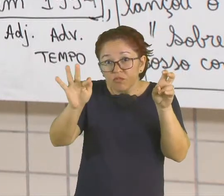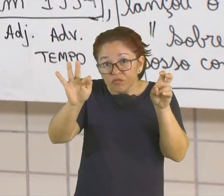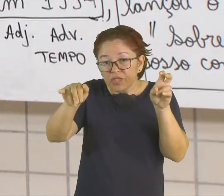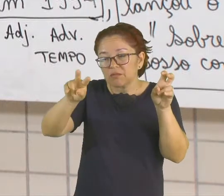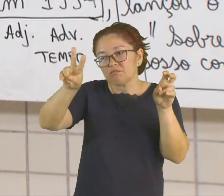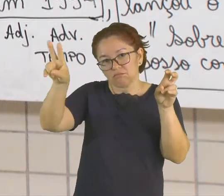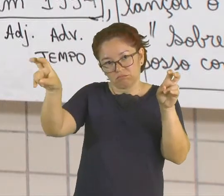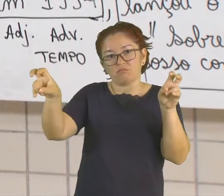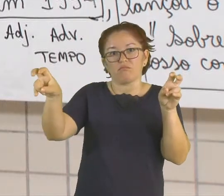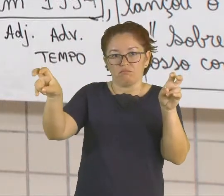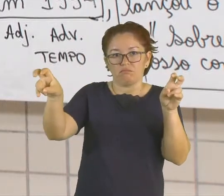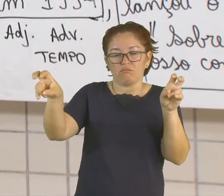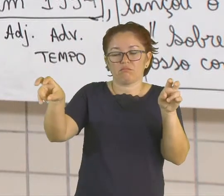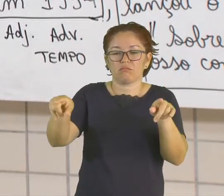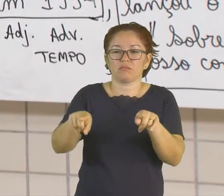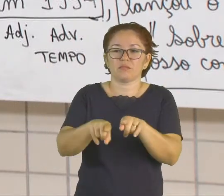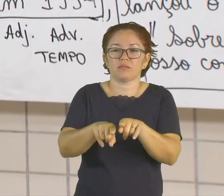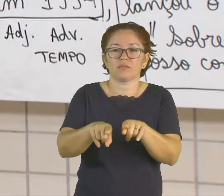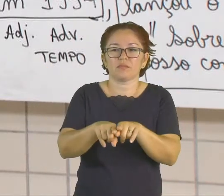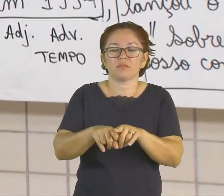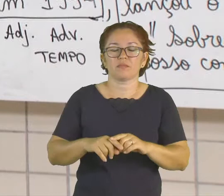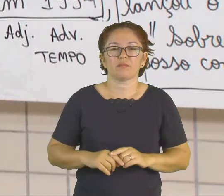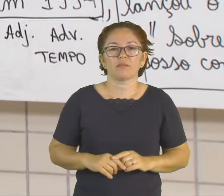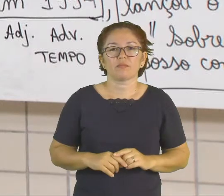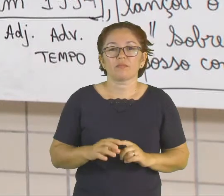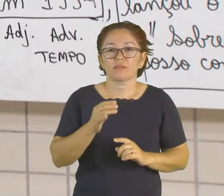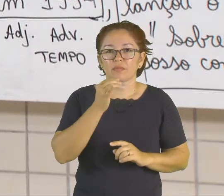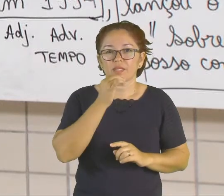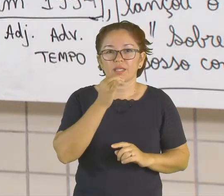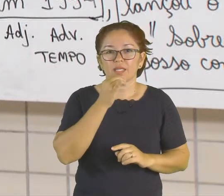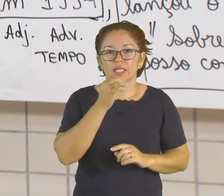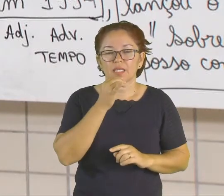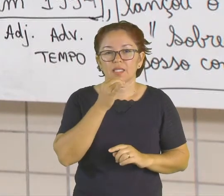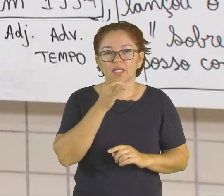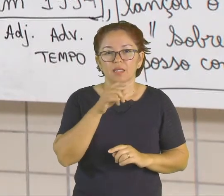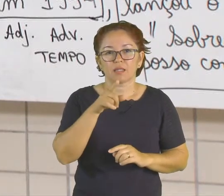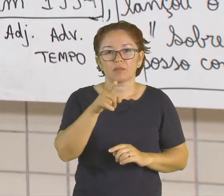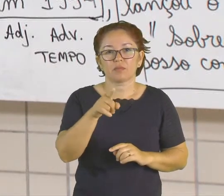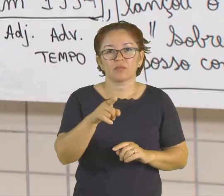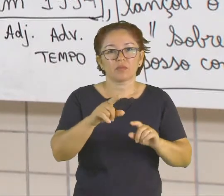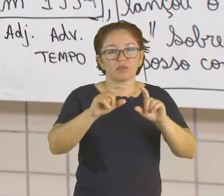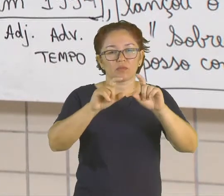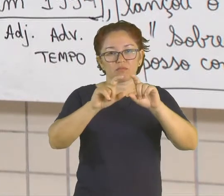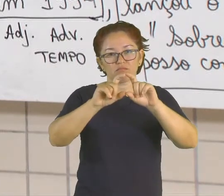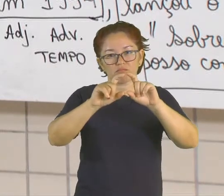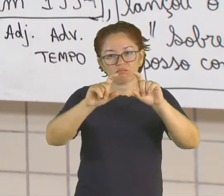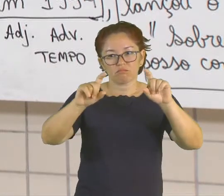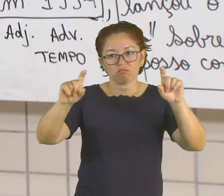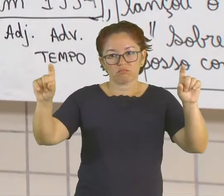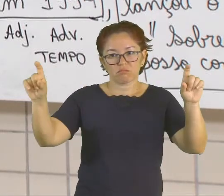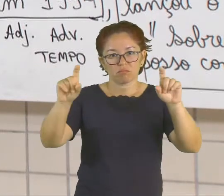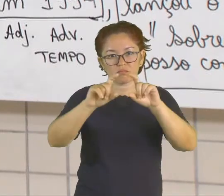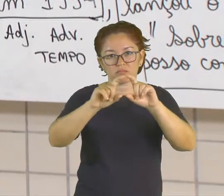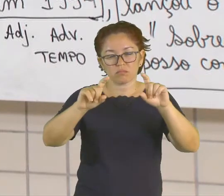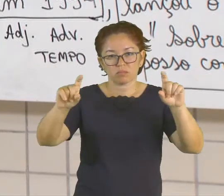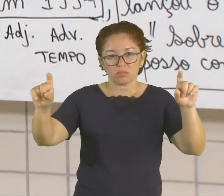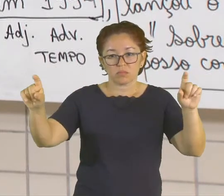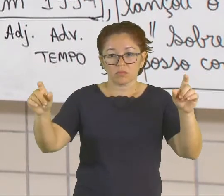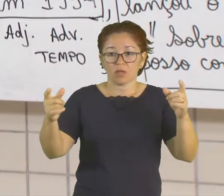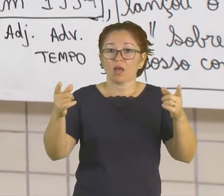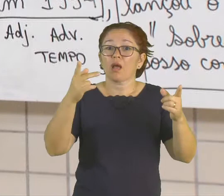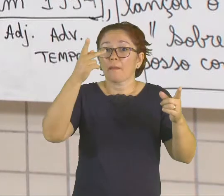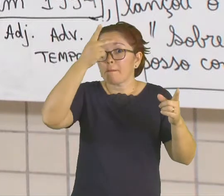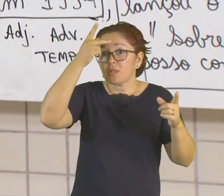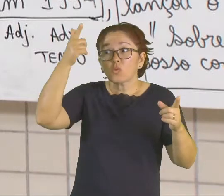aspa dupla já está sendo utilizada. Por exemplo, você tem uma frase lá que você já colocou, que é de outra pessoa,